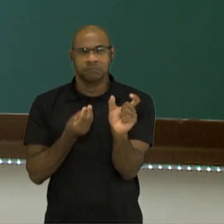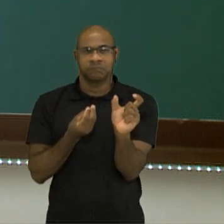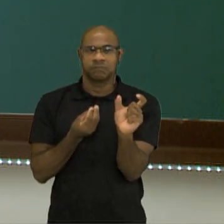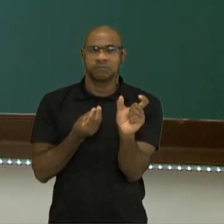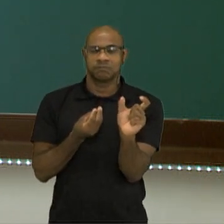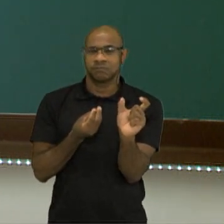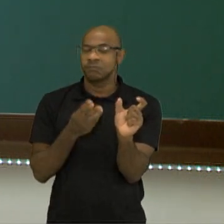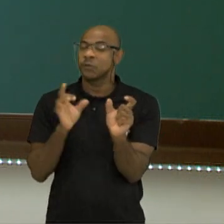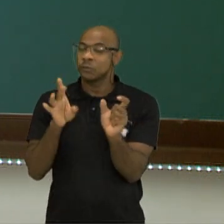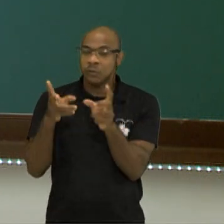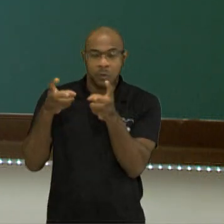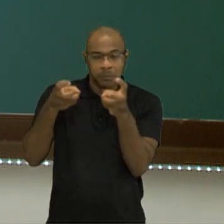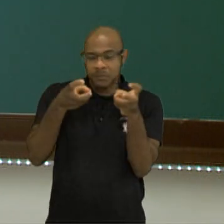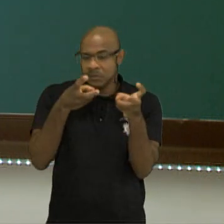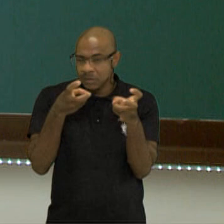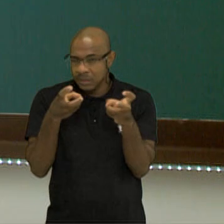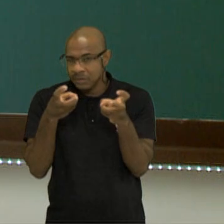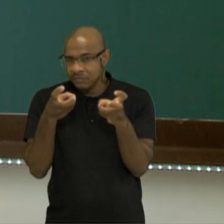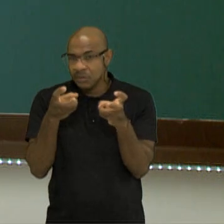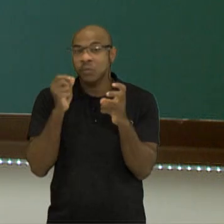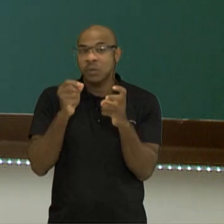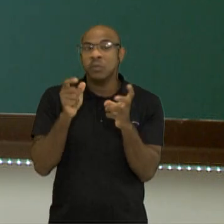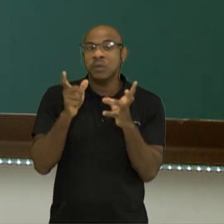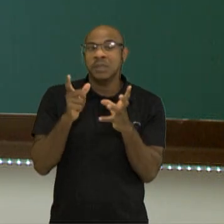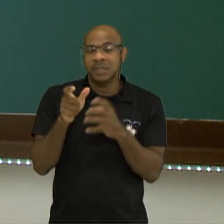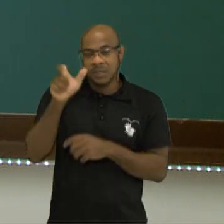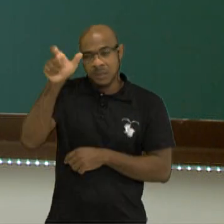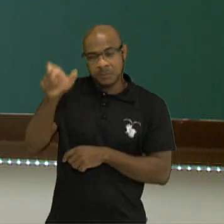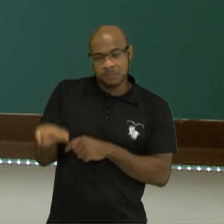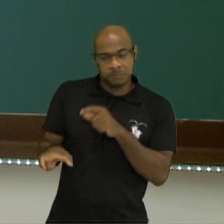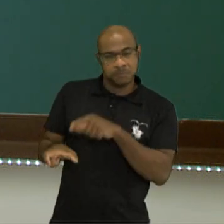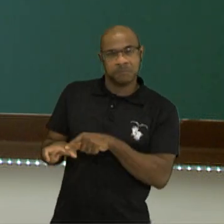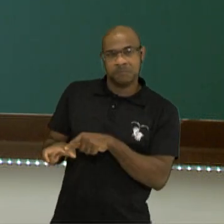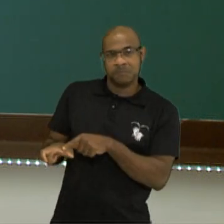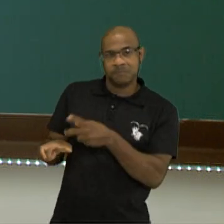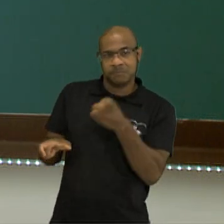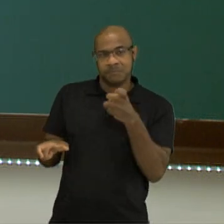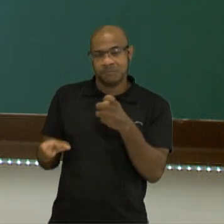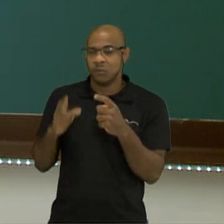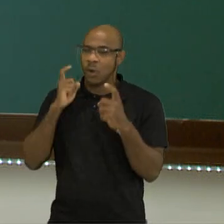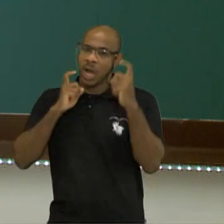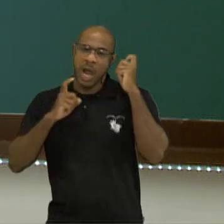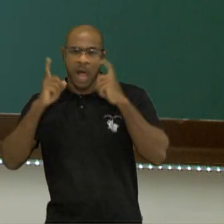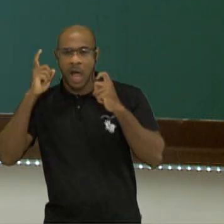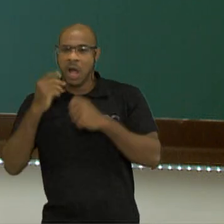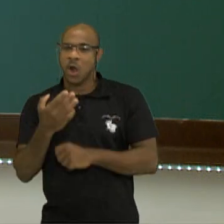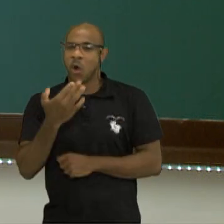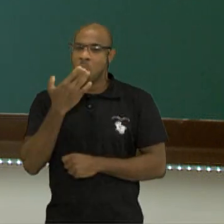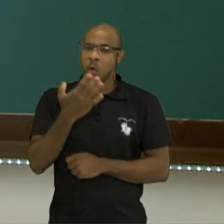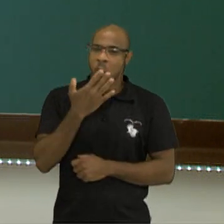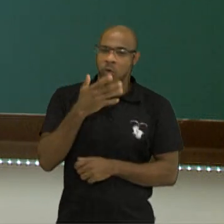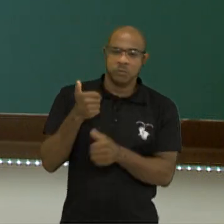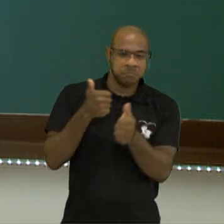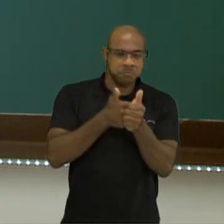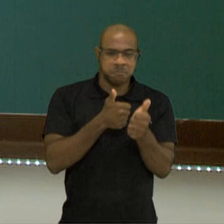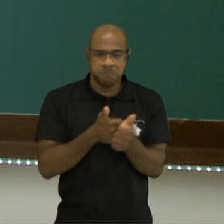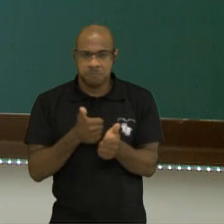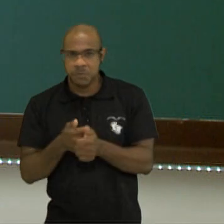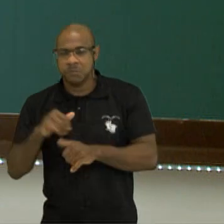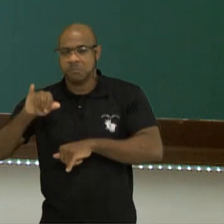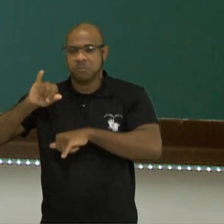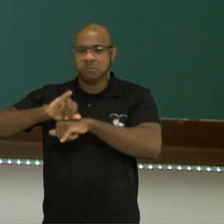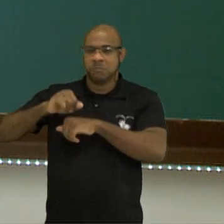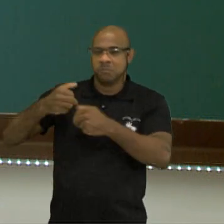desiste, observa bem o personagem, a sua feição, até as cores que tem em volta, se tem algum